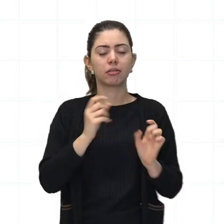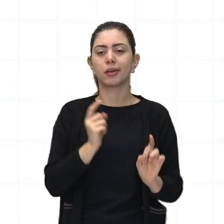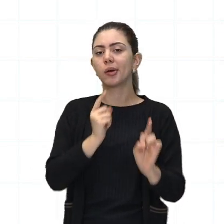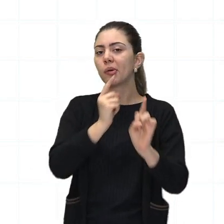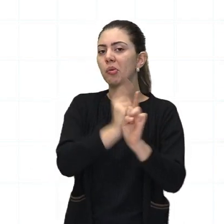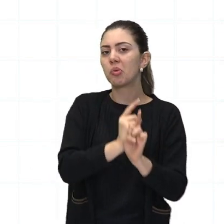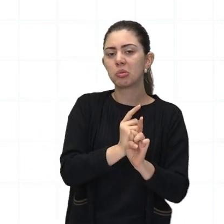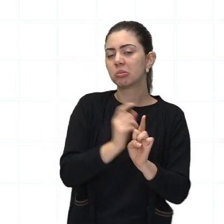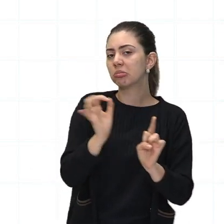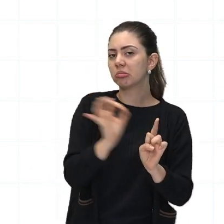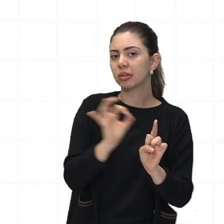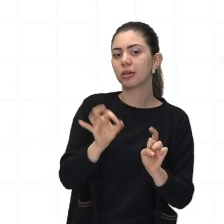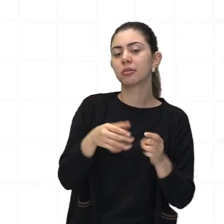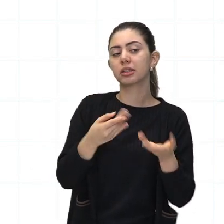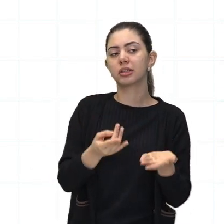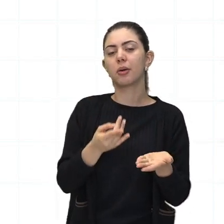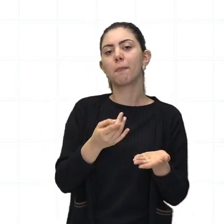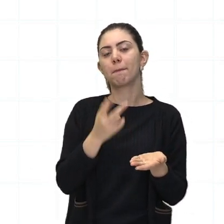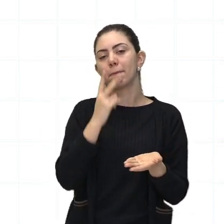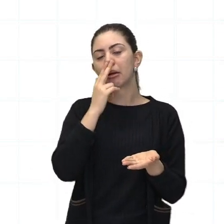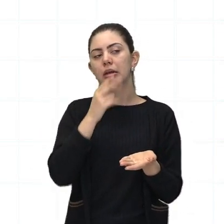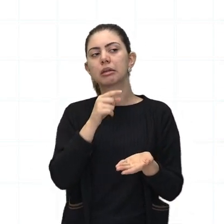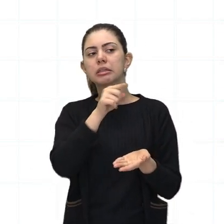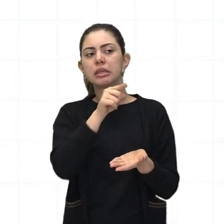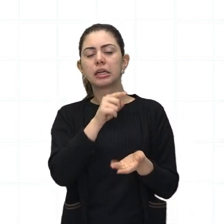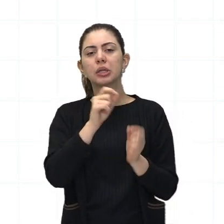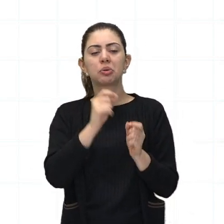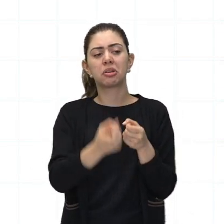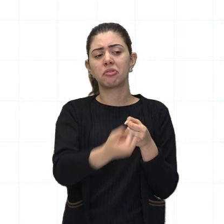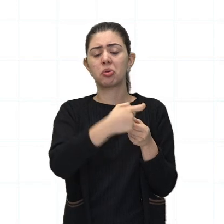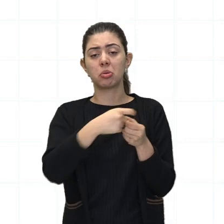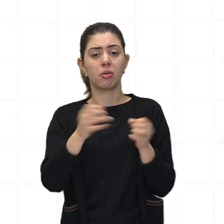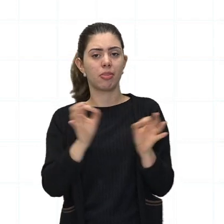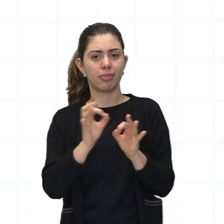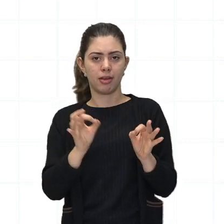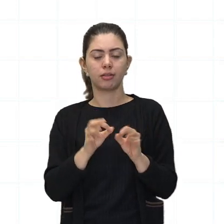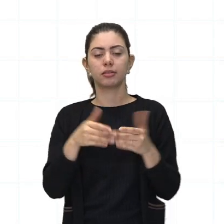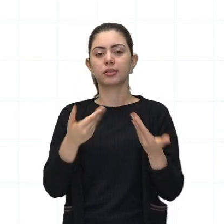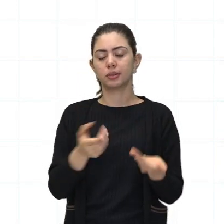marcado e ao qual ele não compareceu. Então a gente